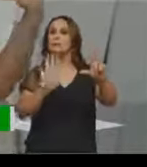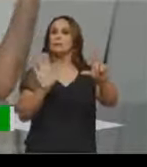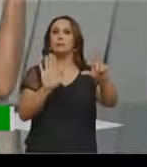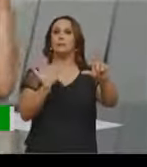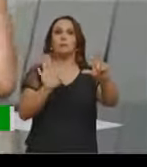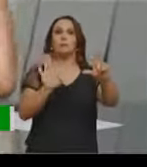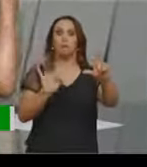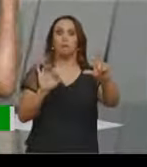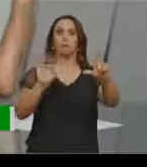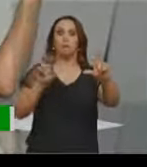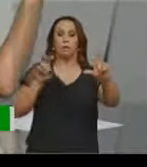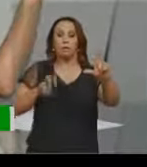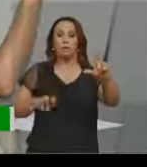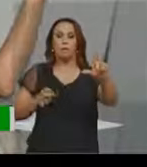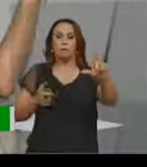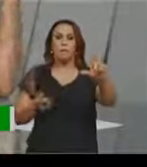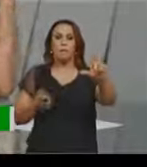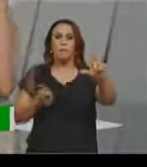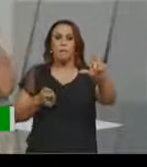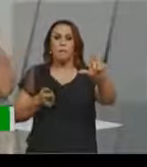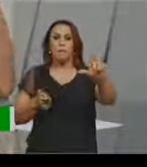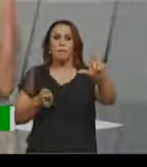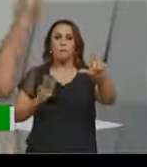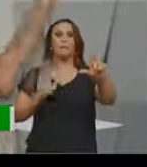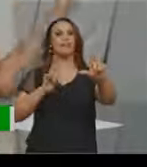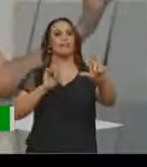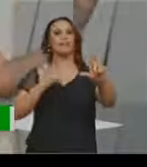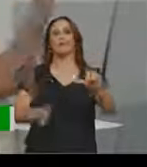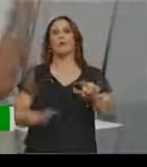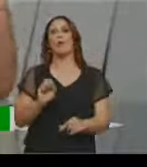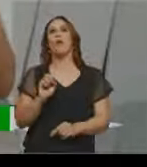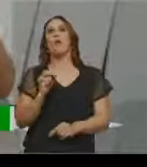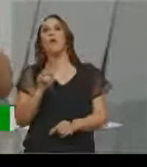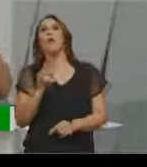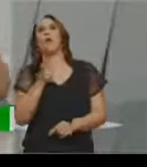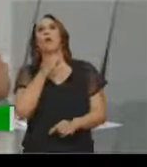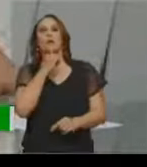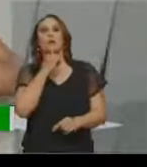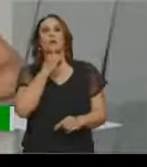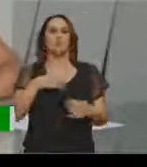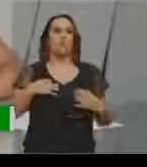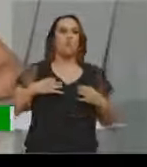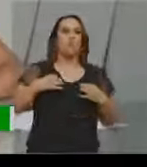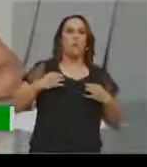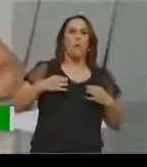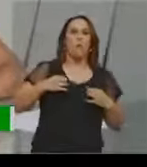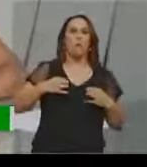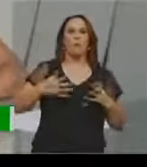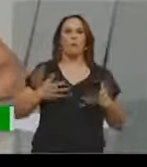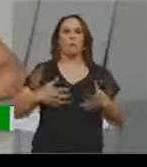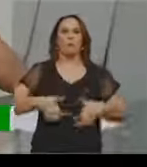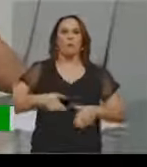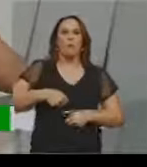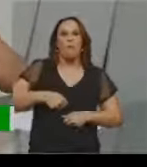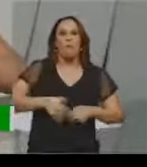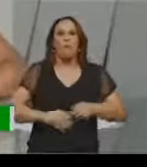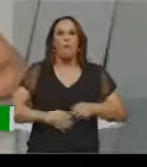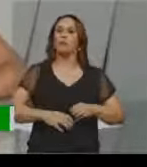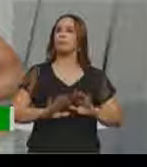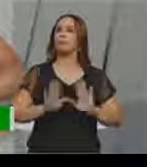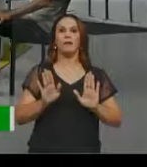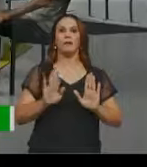sua vida sem uma roupa que não amassa. Tudo isso foram o quê? Tecnologias empregadas a favor, né? de nós,